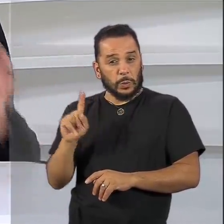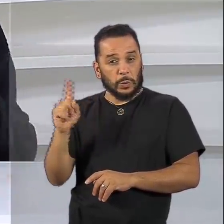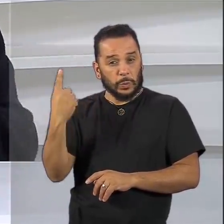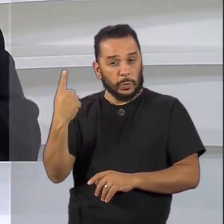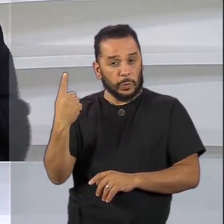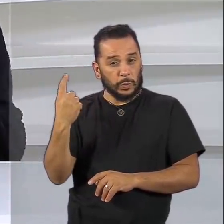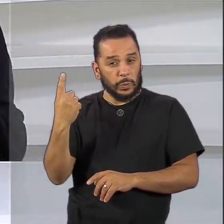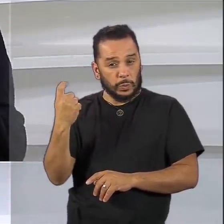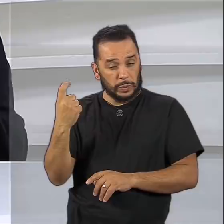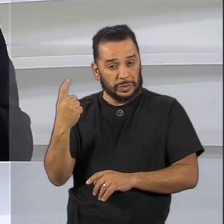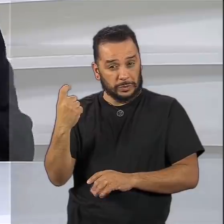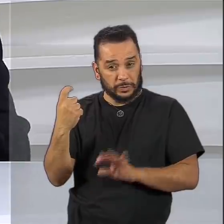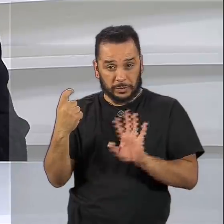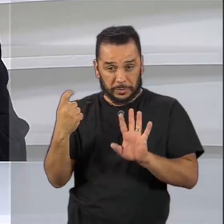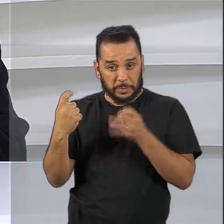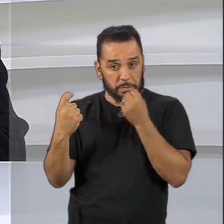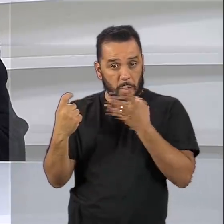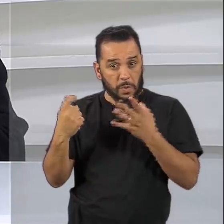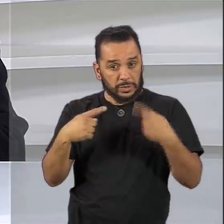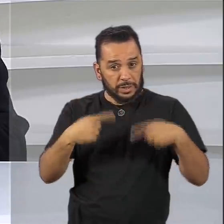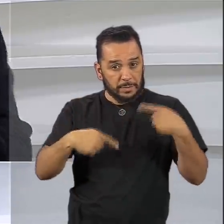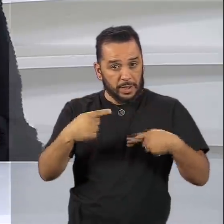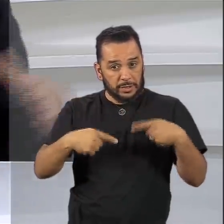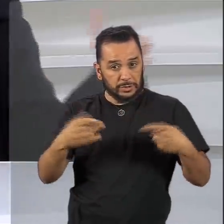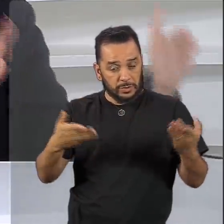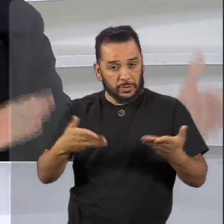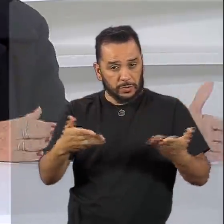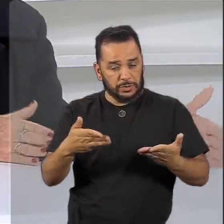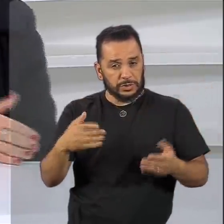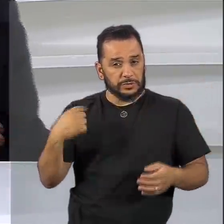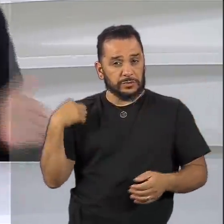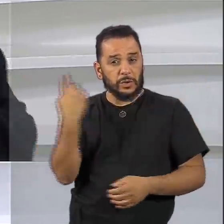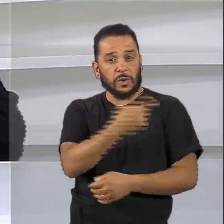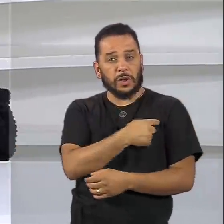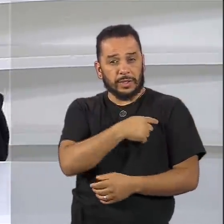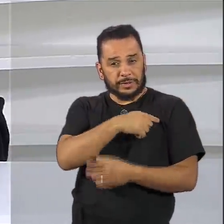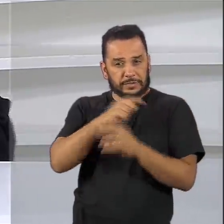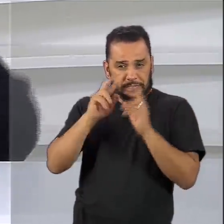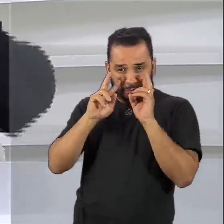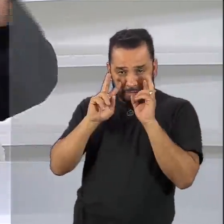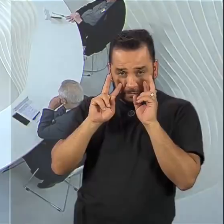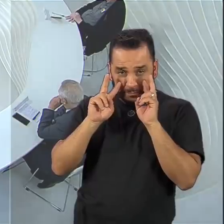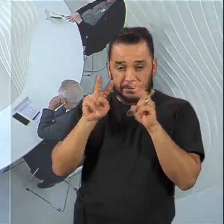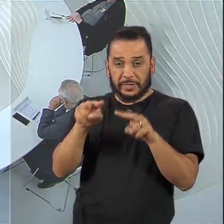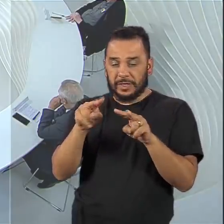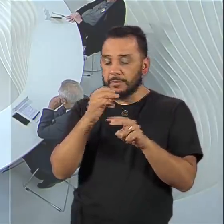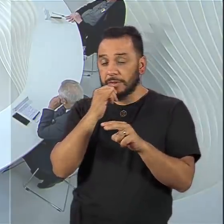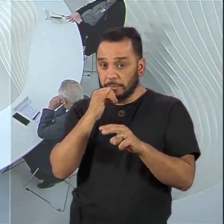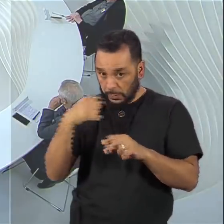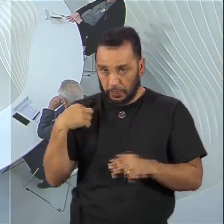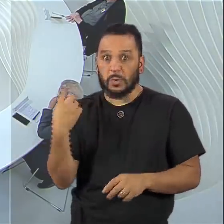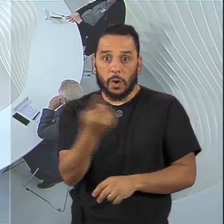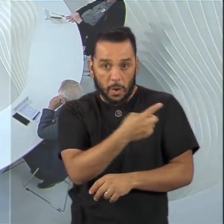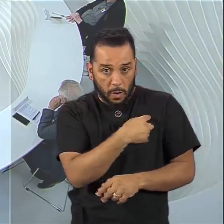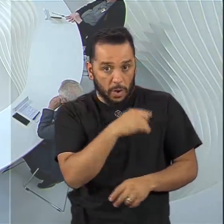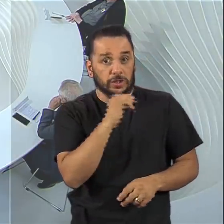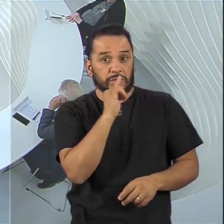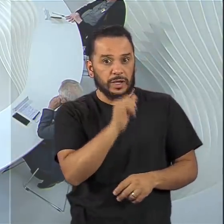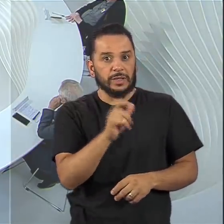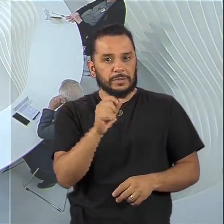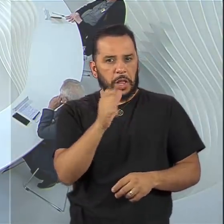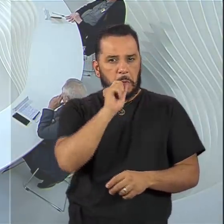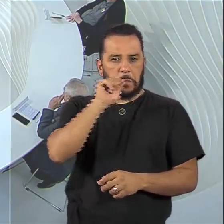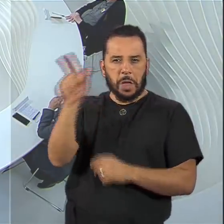hoje, é que quando você olha tudo que a gente disse, nós inclusive, dissemos sobre o